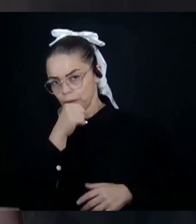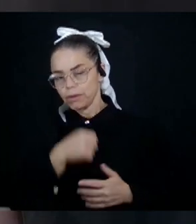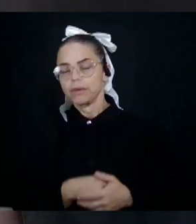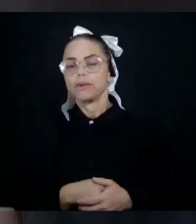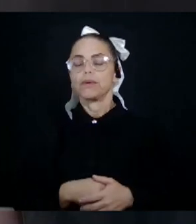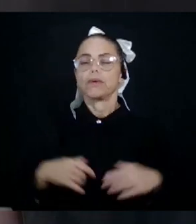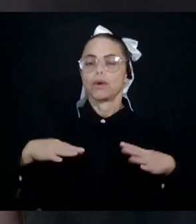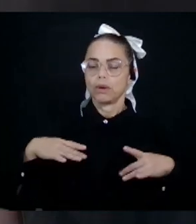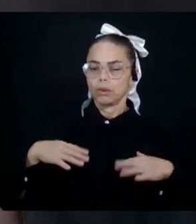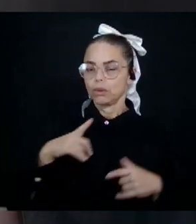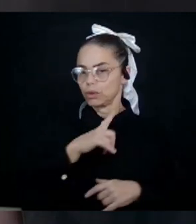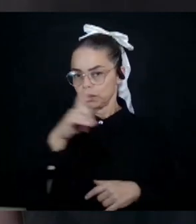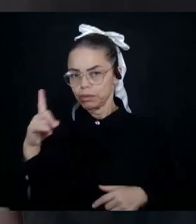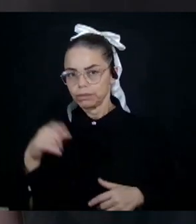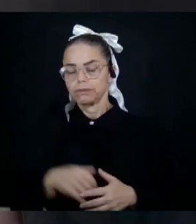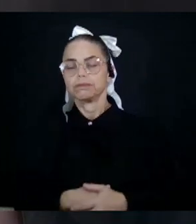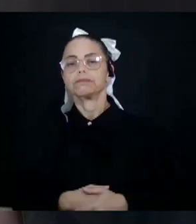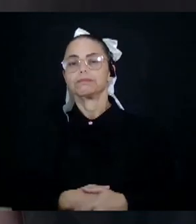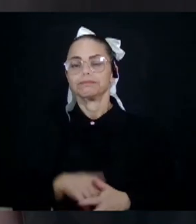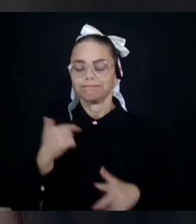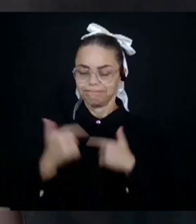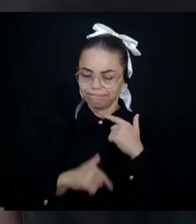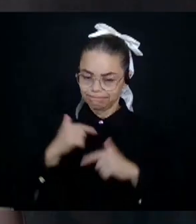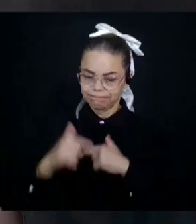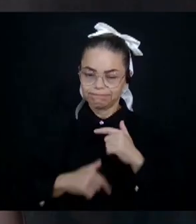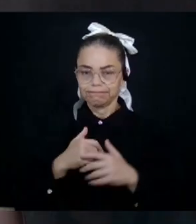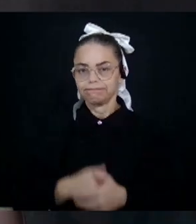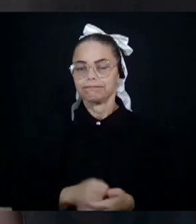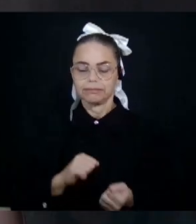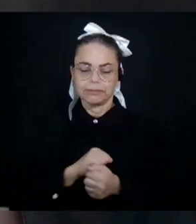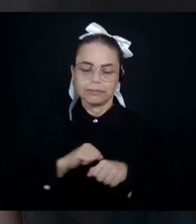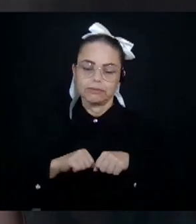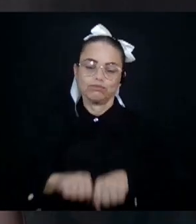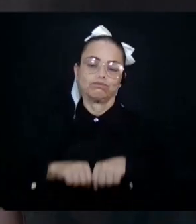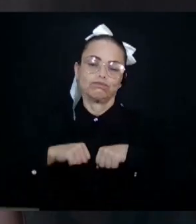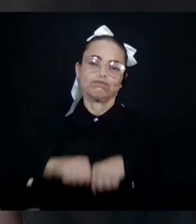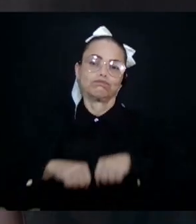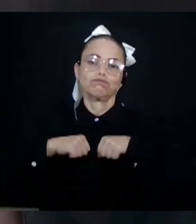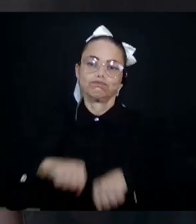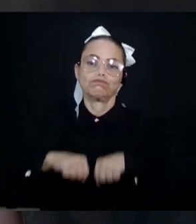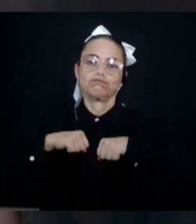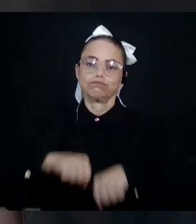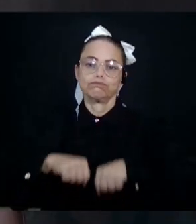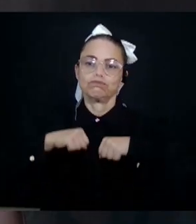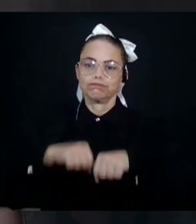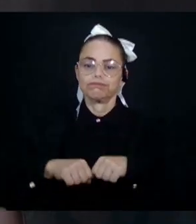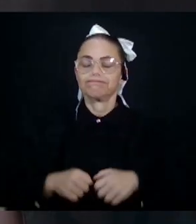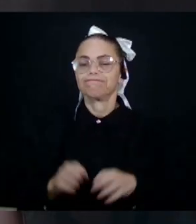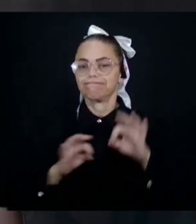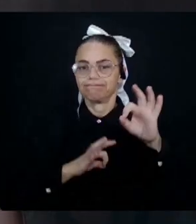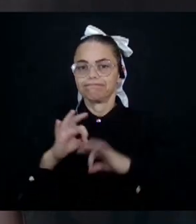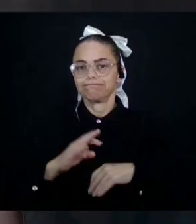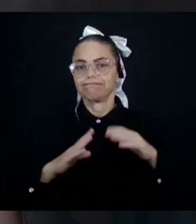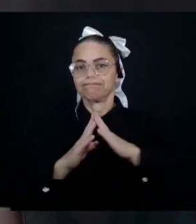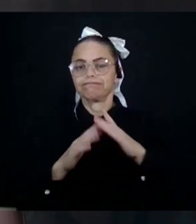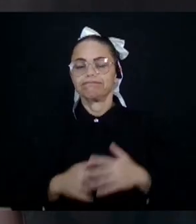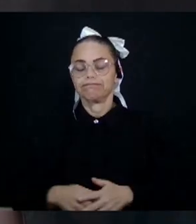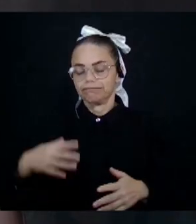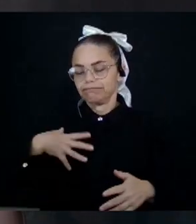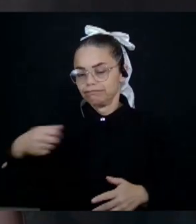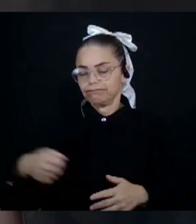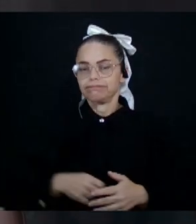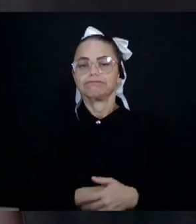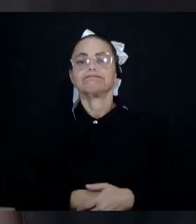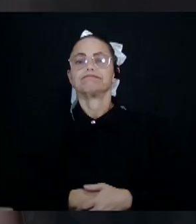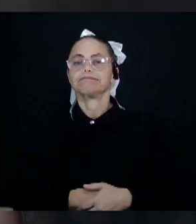folga para mais trabalho, né, lavar roupa, organizar a casa, organizar as questões relacionadas aos filhos, né, toda a